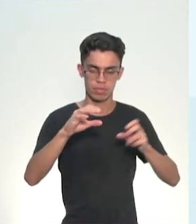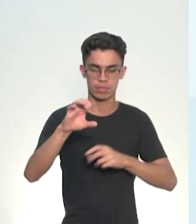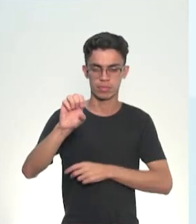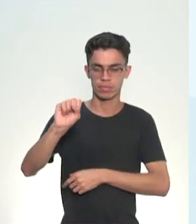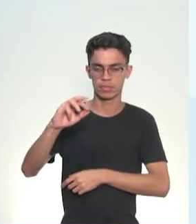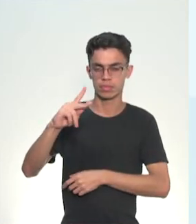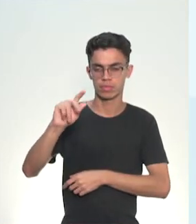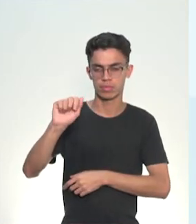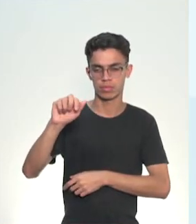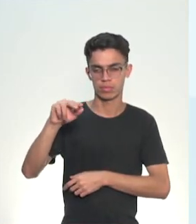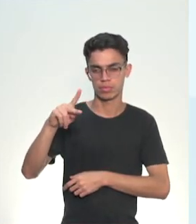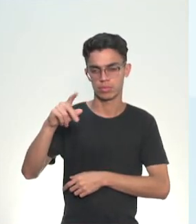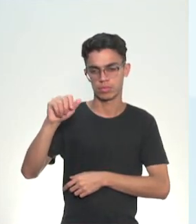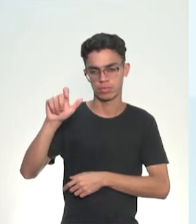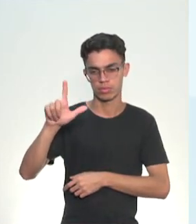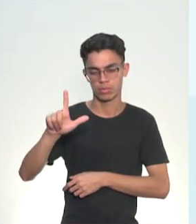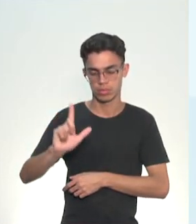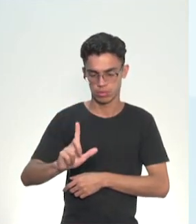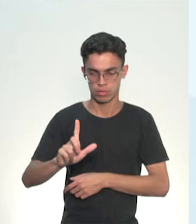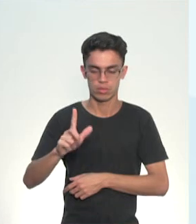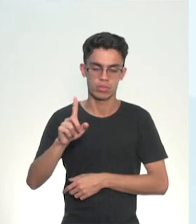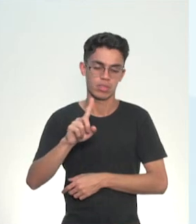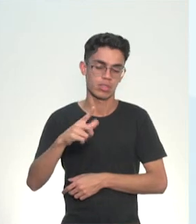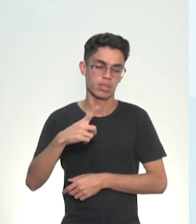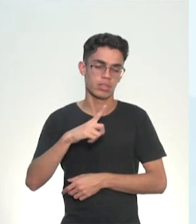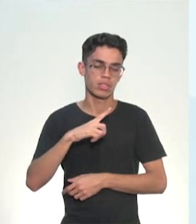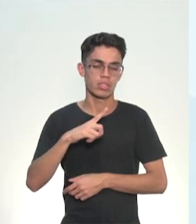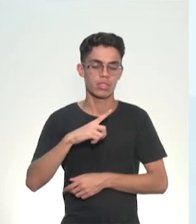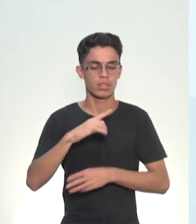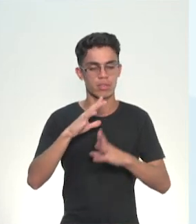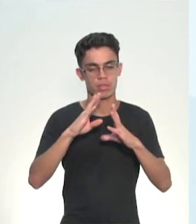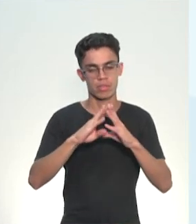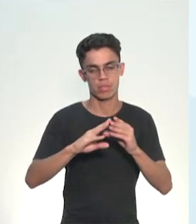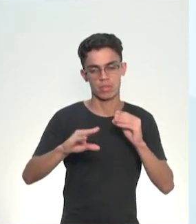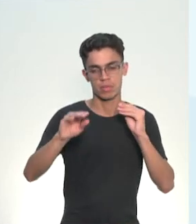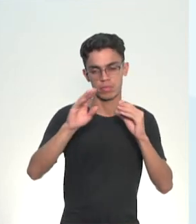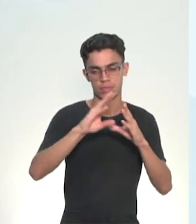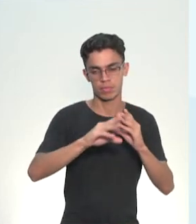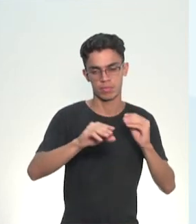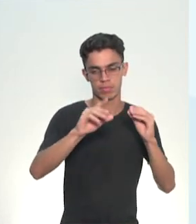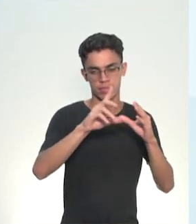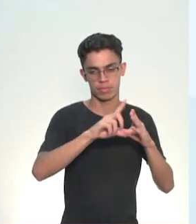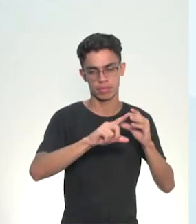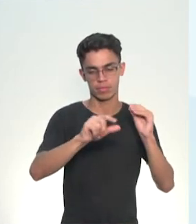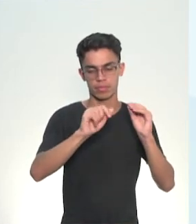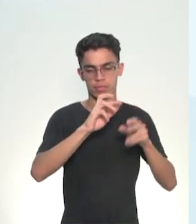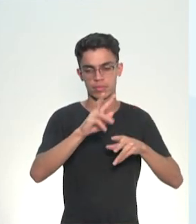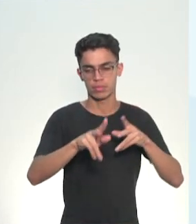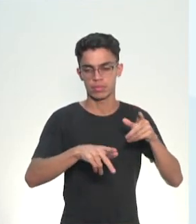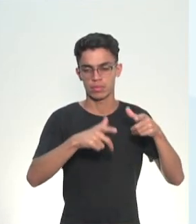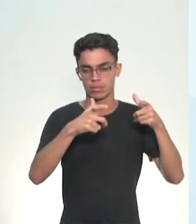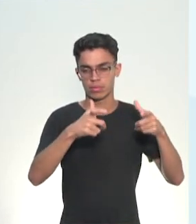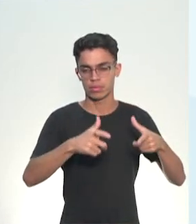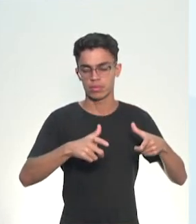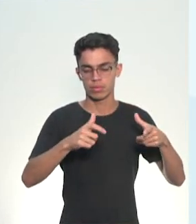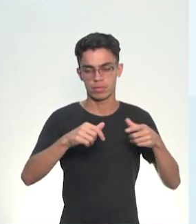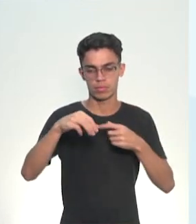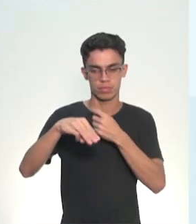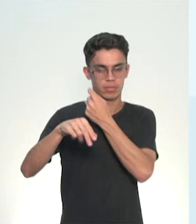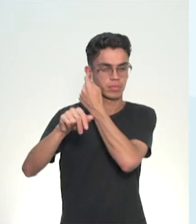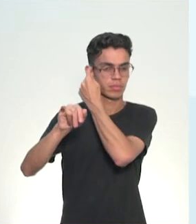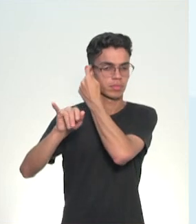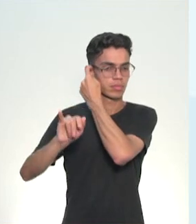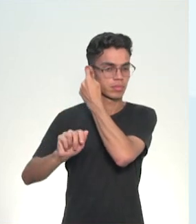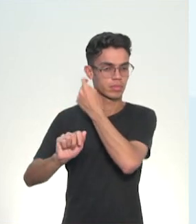intempéries climáticas, até mesmo territórios que foram dispersando a população dessa região aí. Os maias, né,